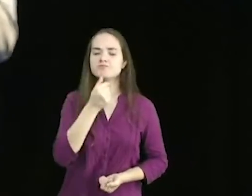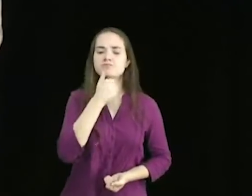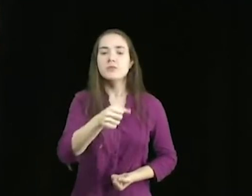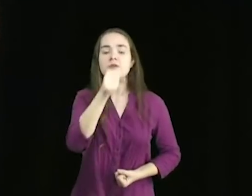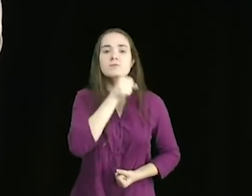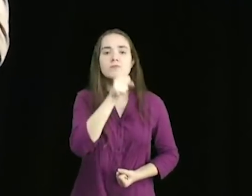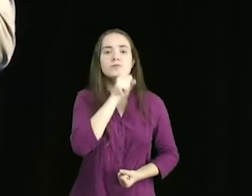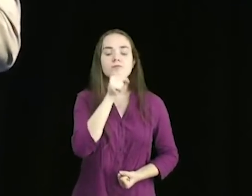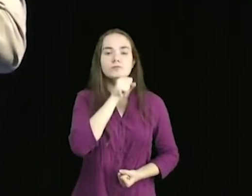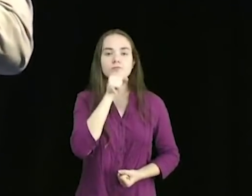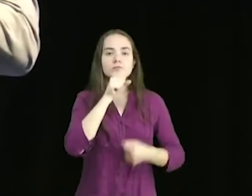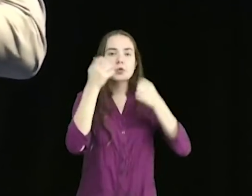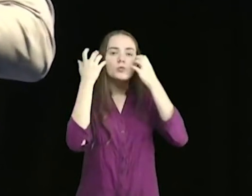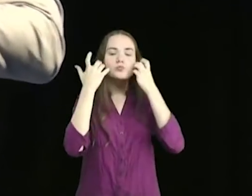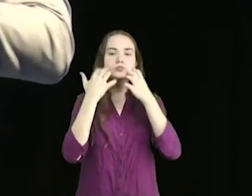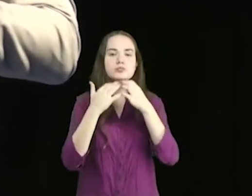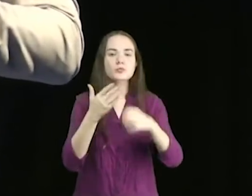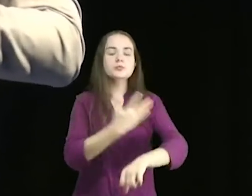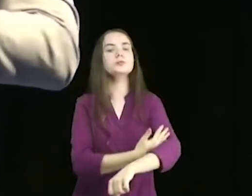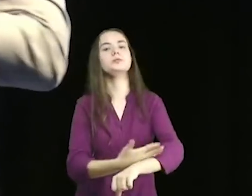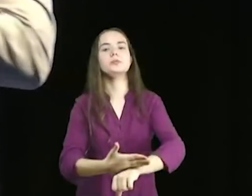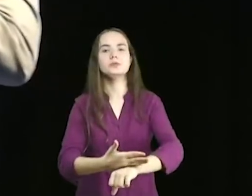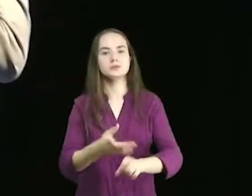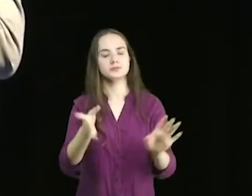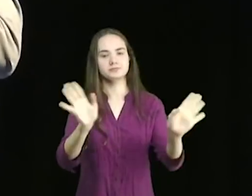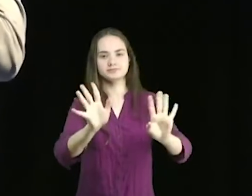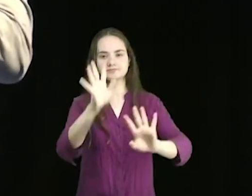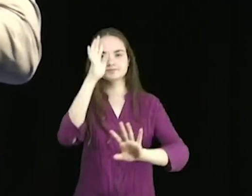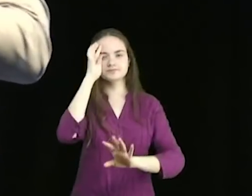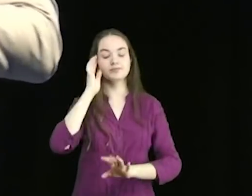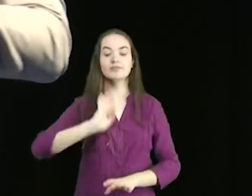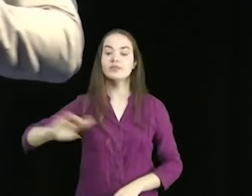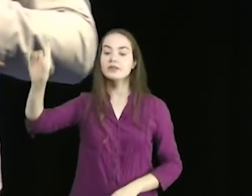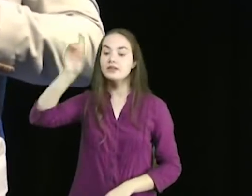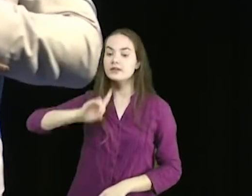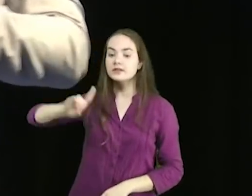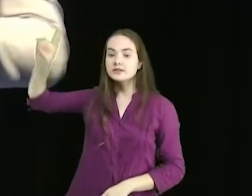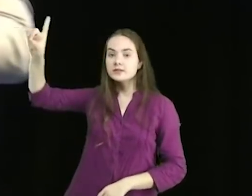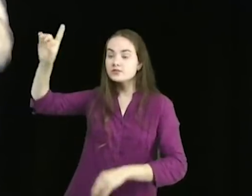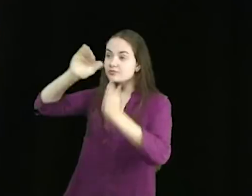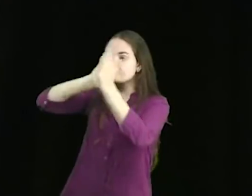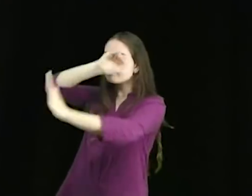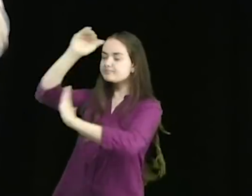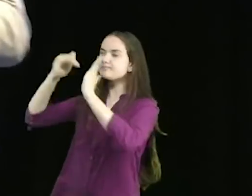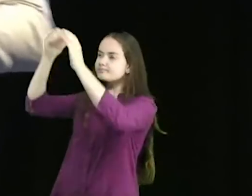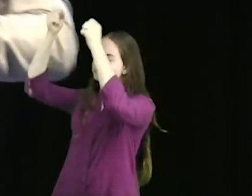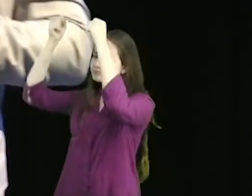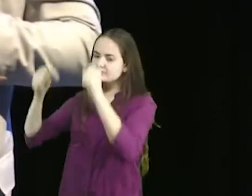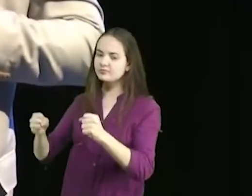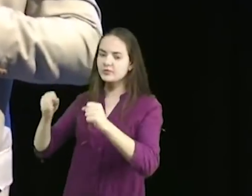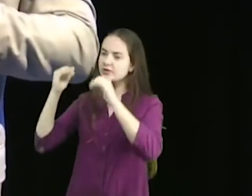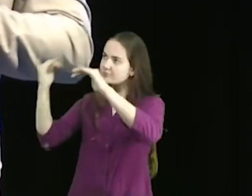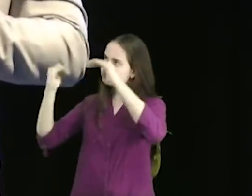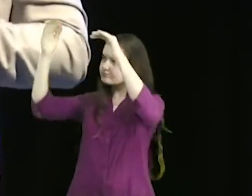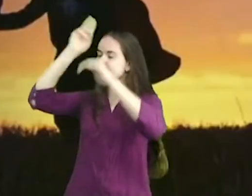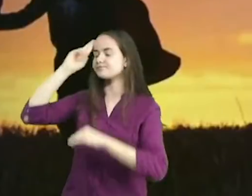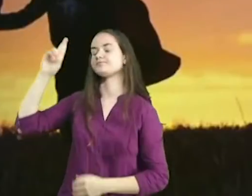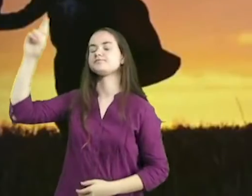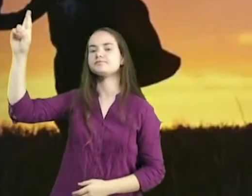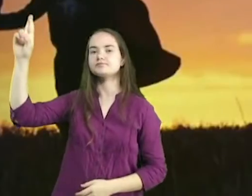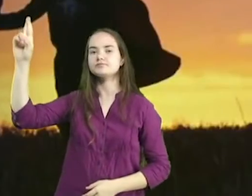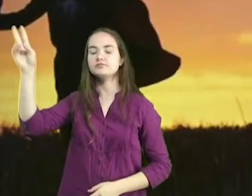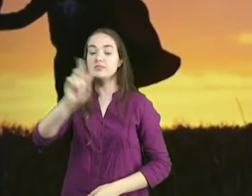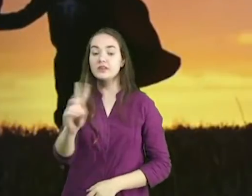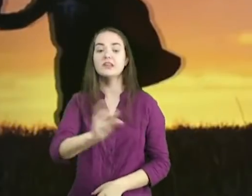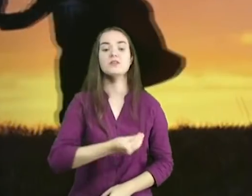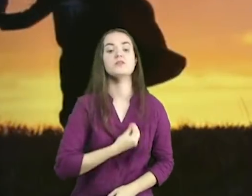barba branca? Gente, o nosso Deus é o Todo-Poderoso El Shaddai. Não